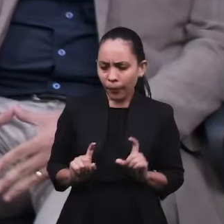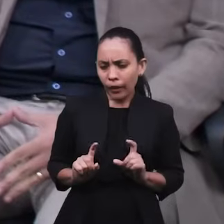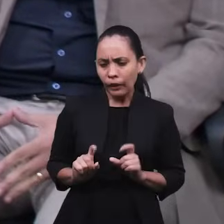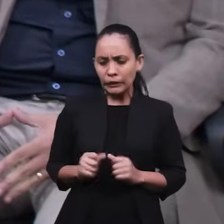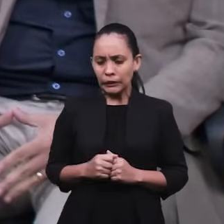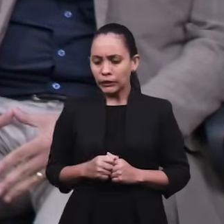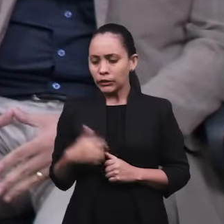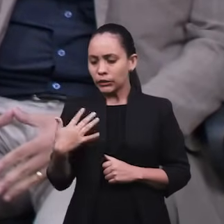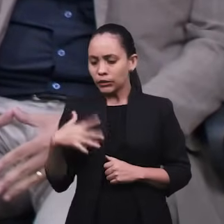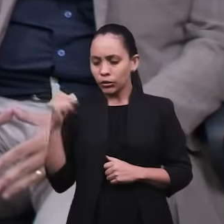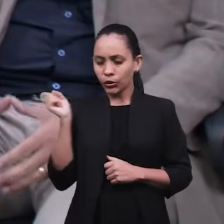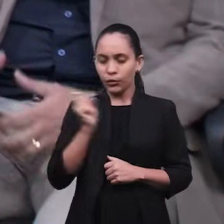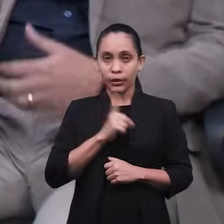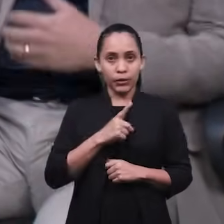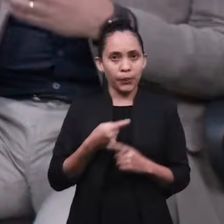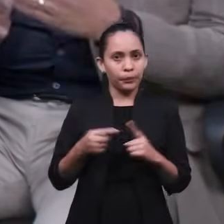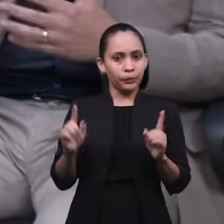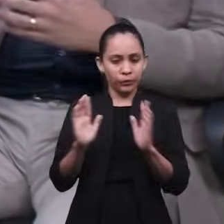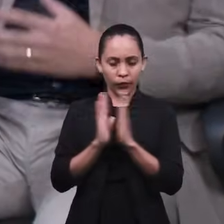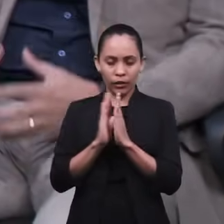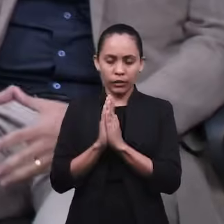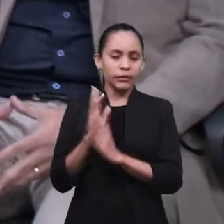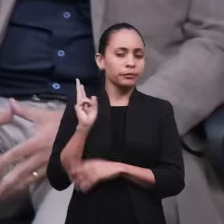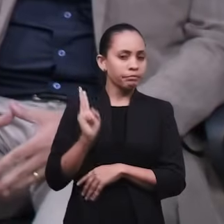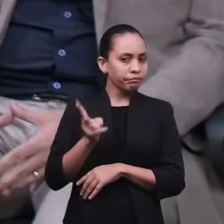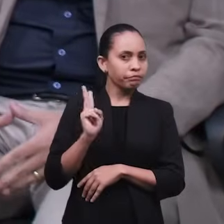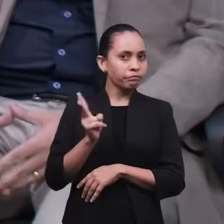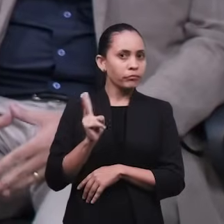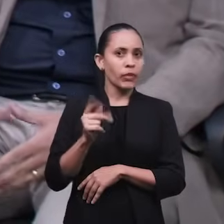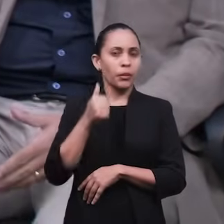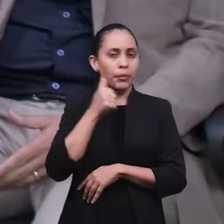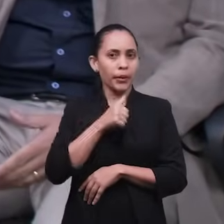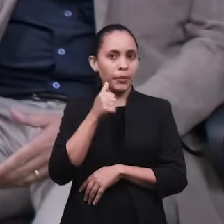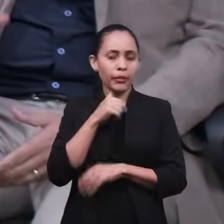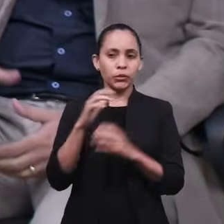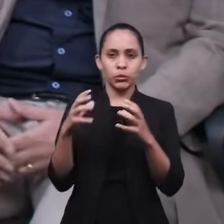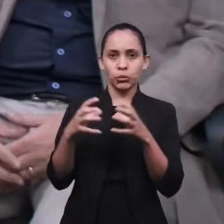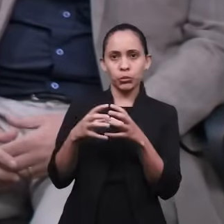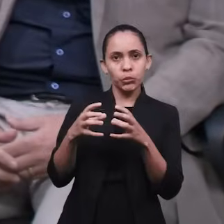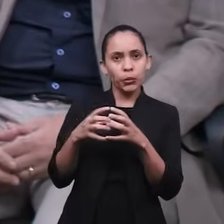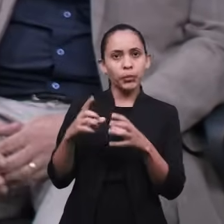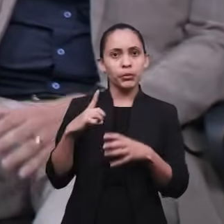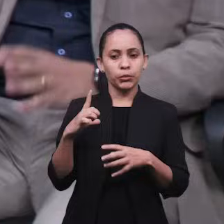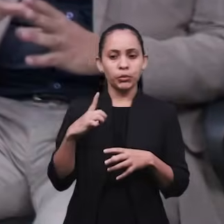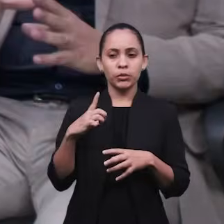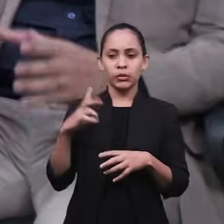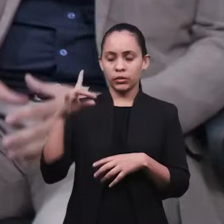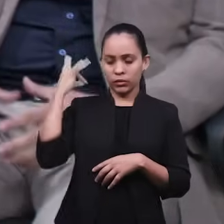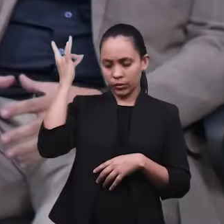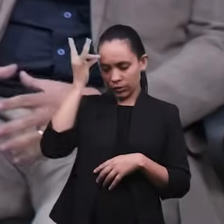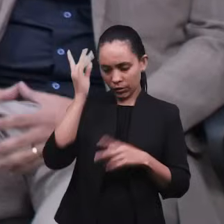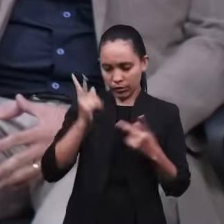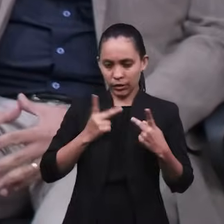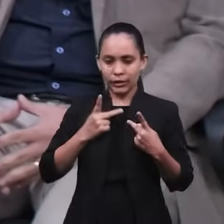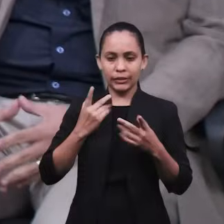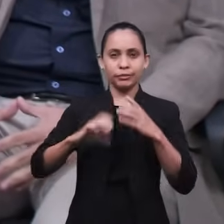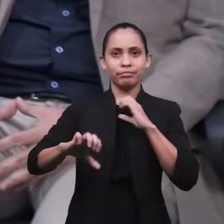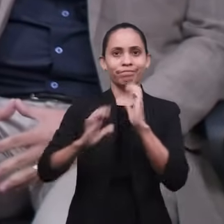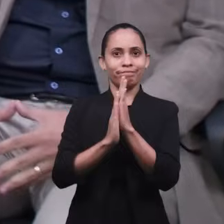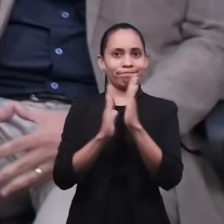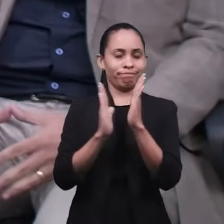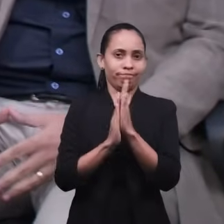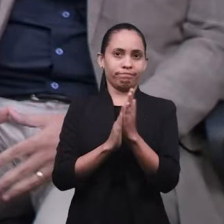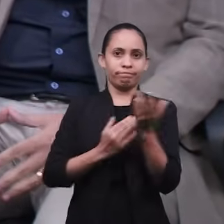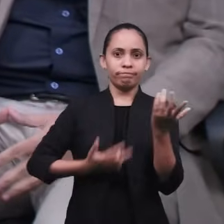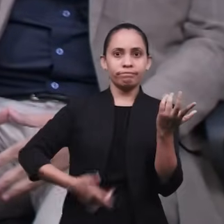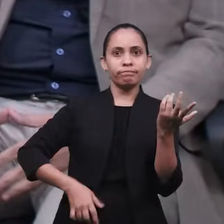melodia. E a oração foi prosseguindo, e uma irmã no grupo, visitada pelo Senhor, pegou o violão e começou a cantar o